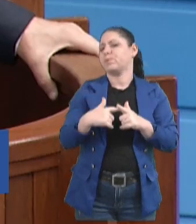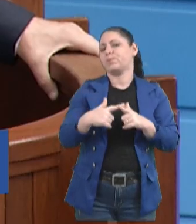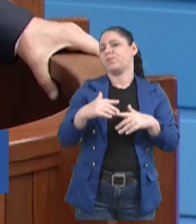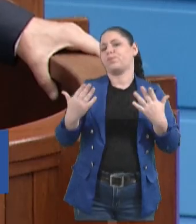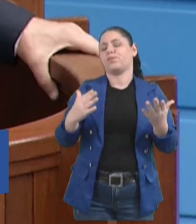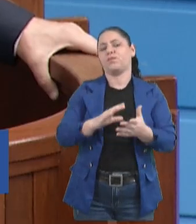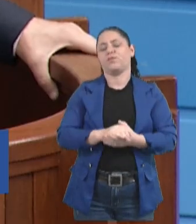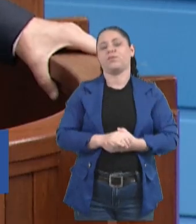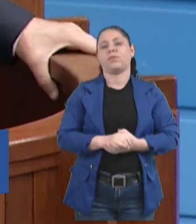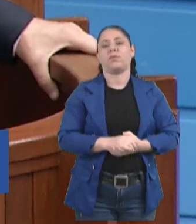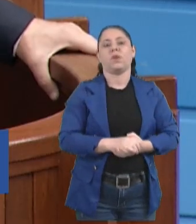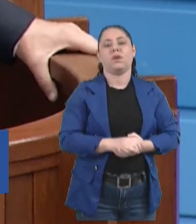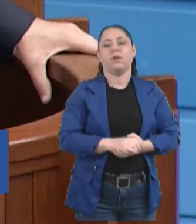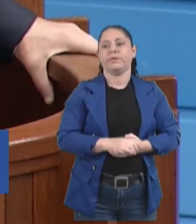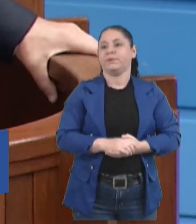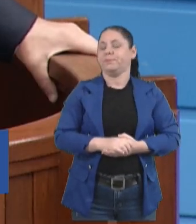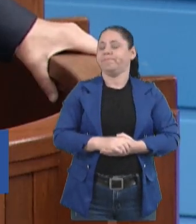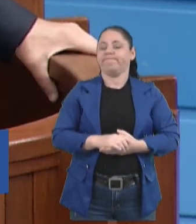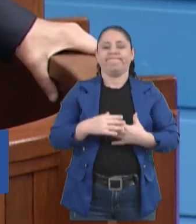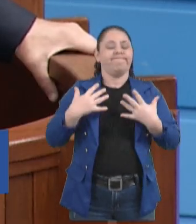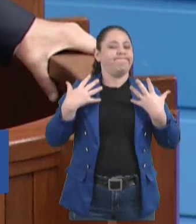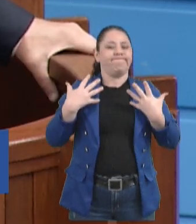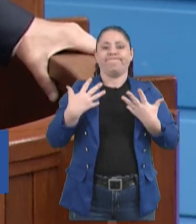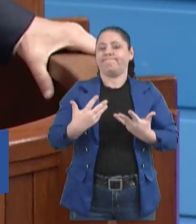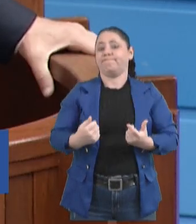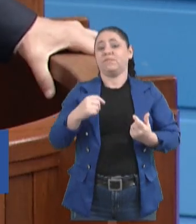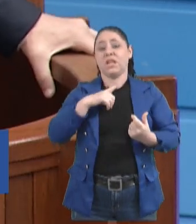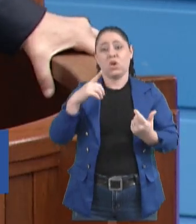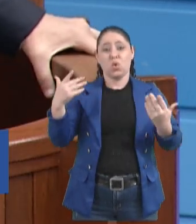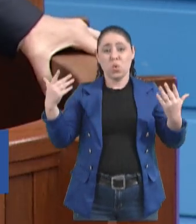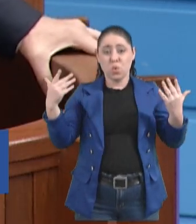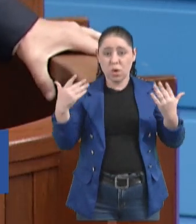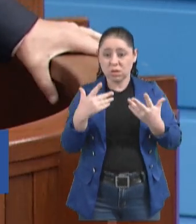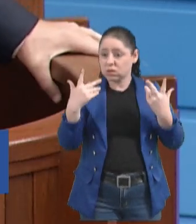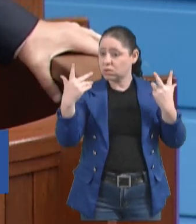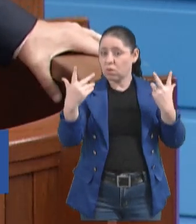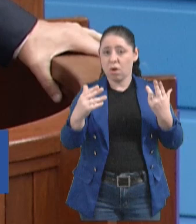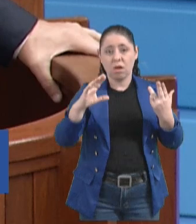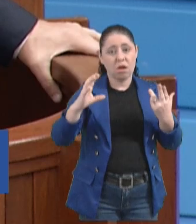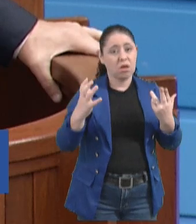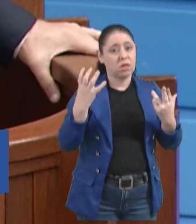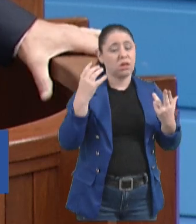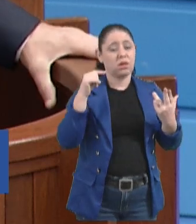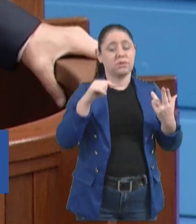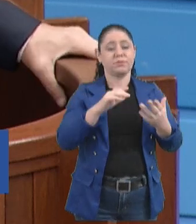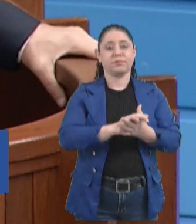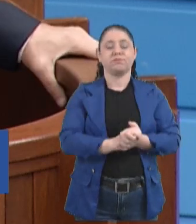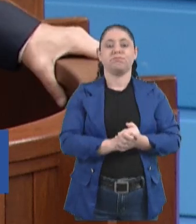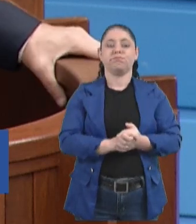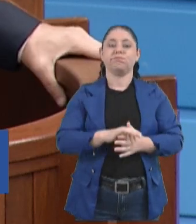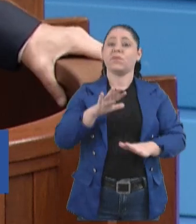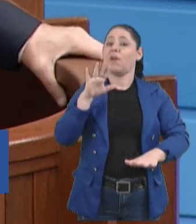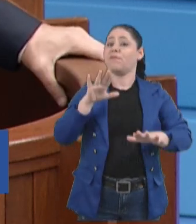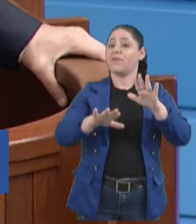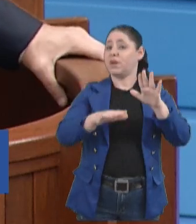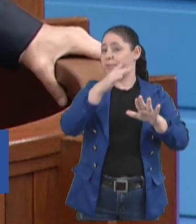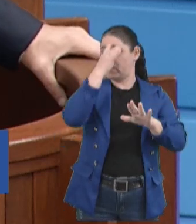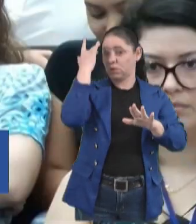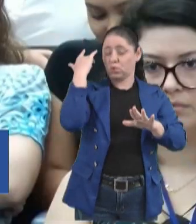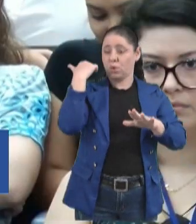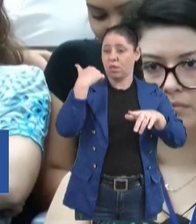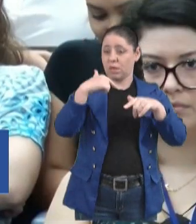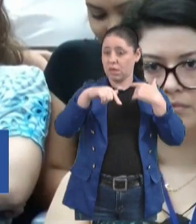Porque é inadmissível que a gente ainda tenha hoje situações como essa. Muitas vezes trabalhadores